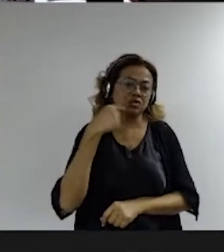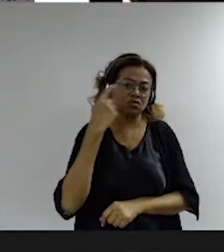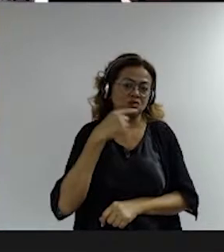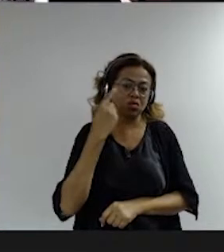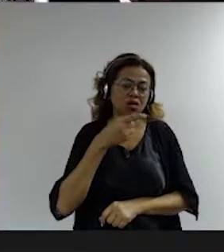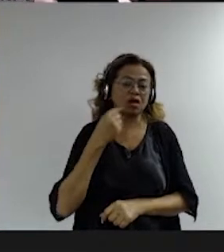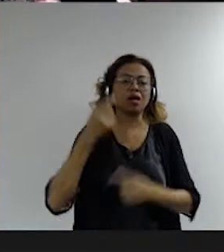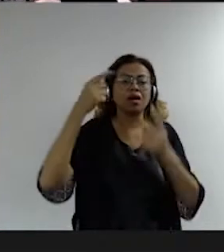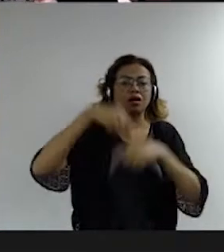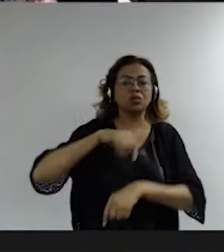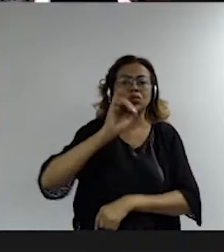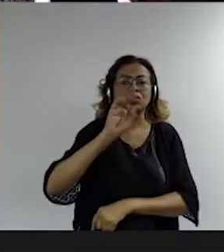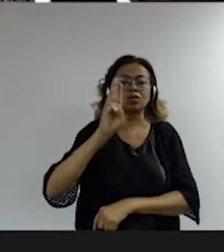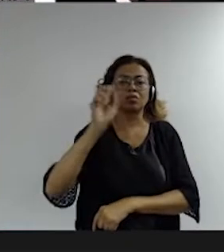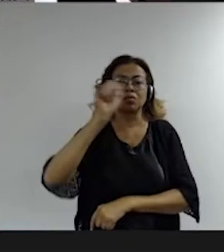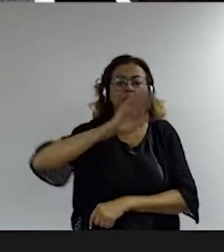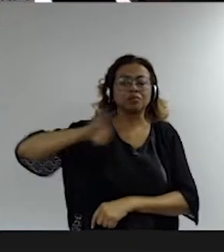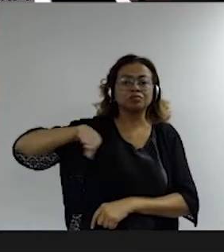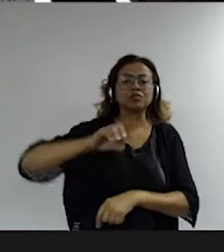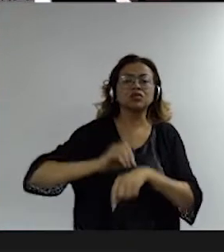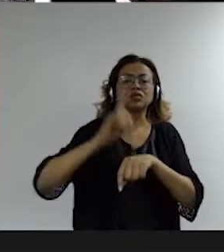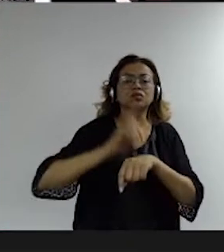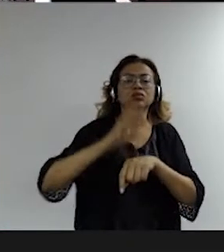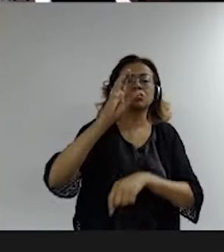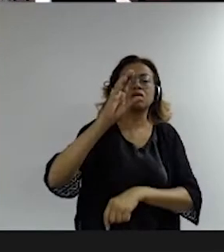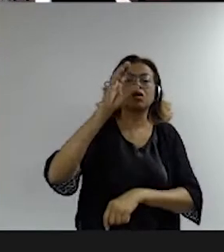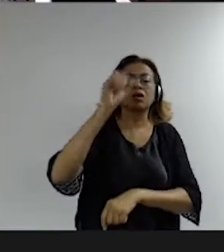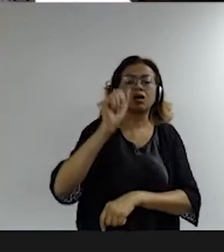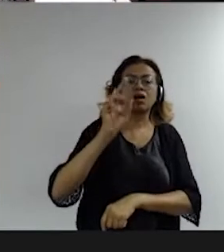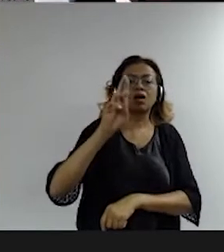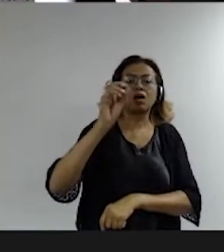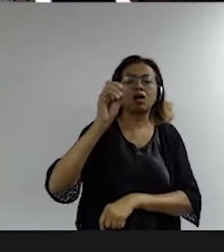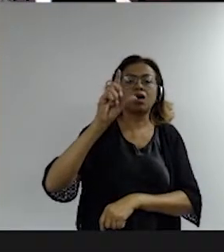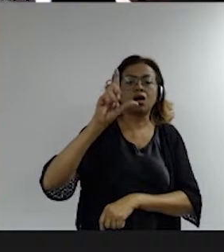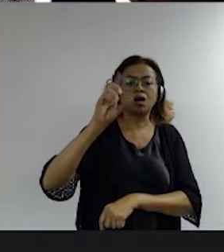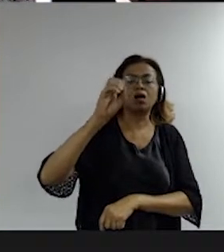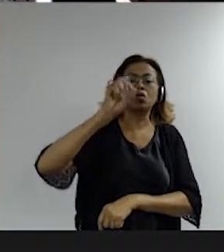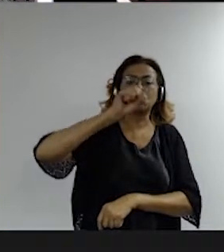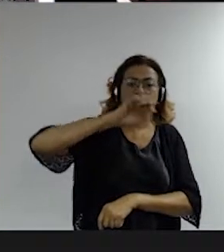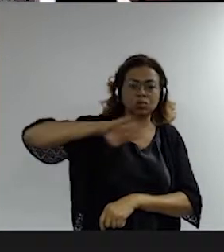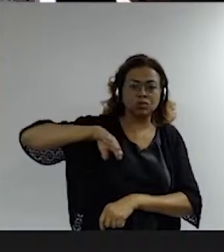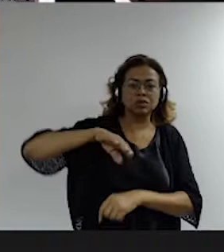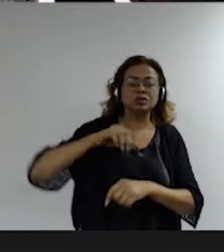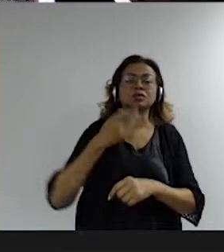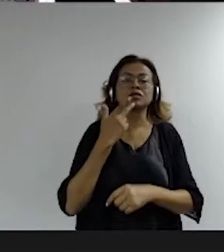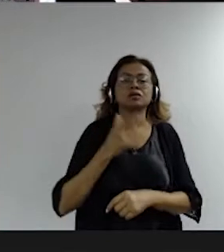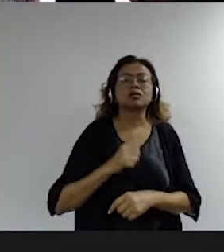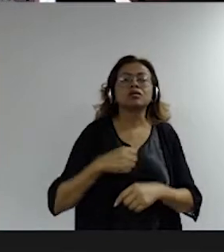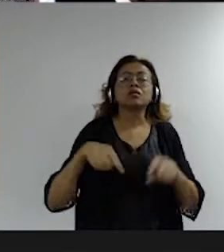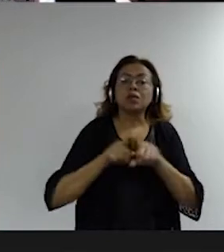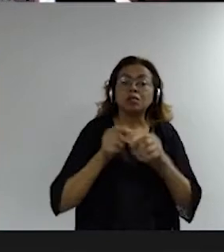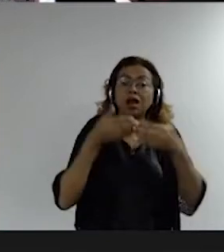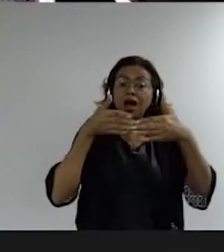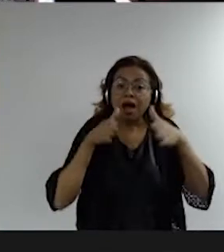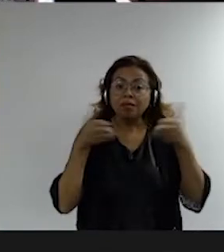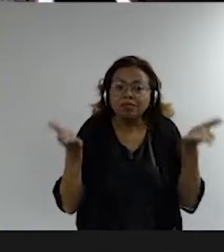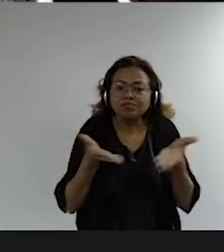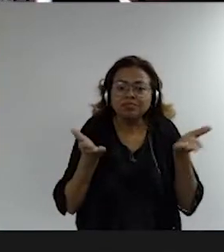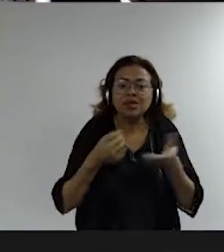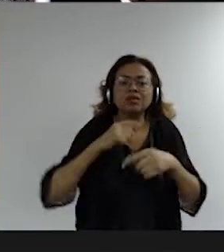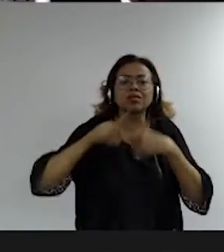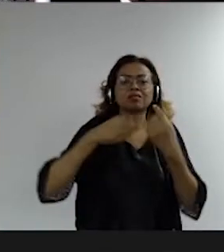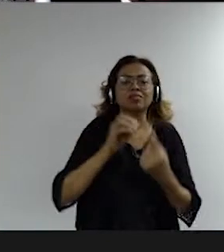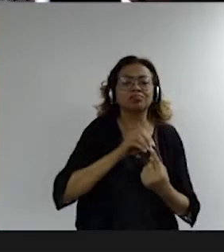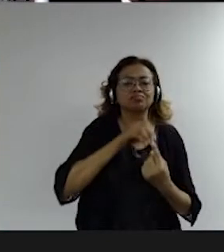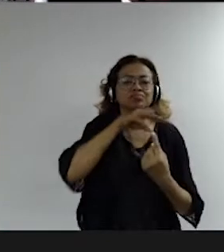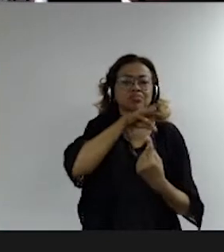Advogados, o IBA, Dr. Carlos Alberto Andreucci. Para a abertura dessa sessão solene, passamos